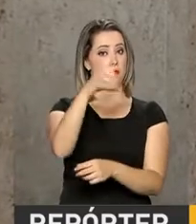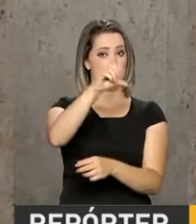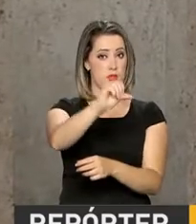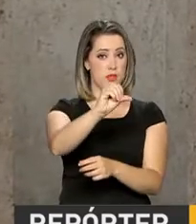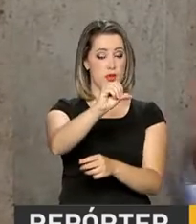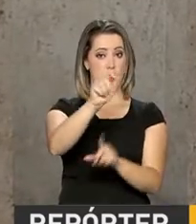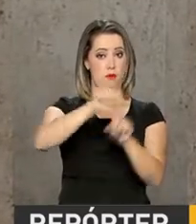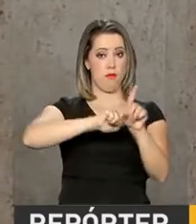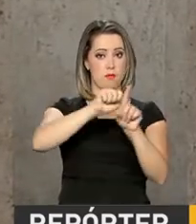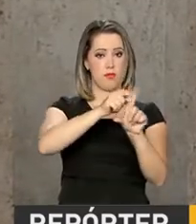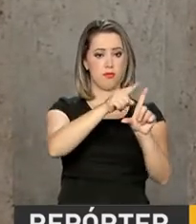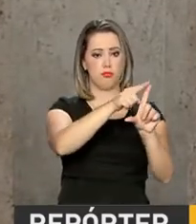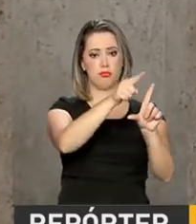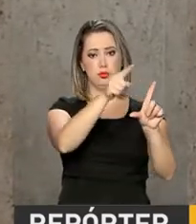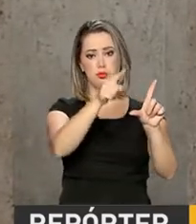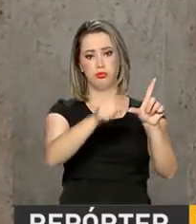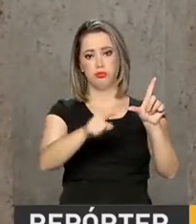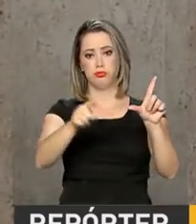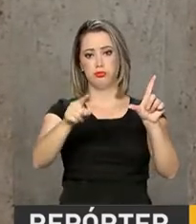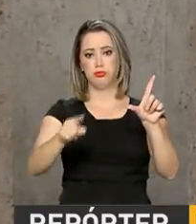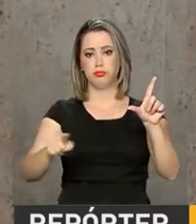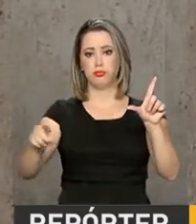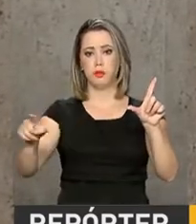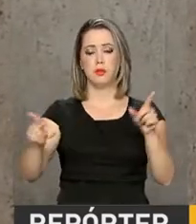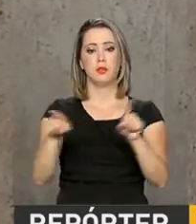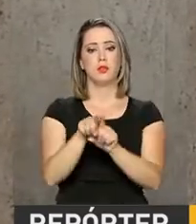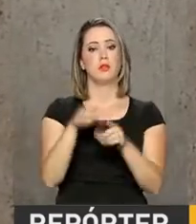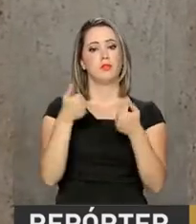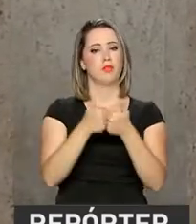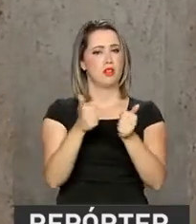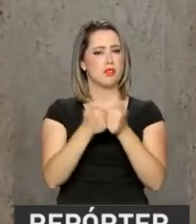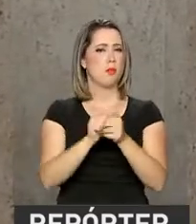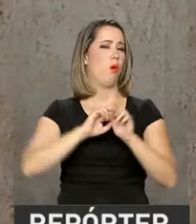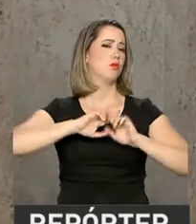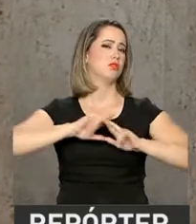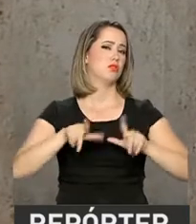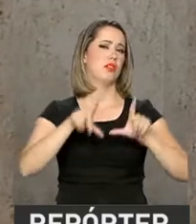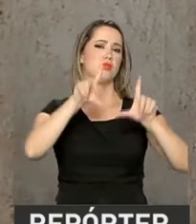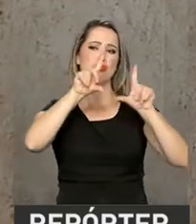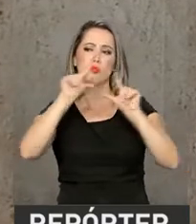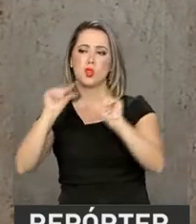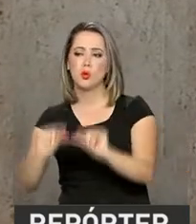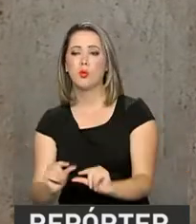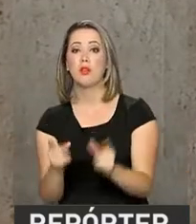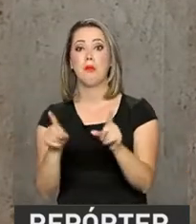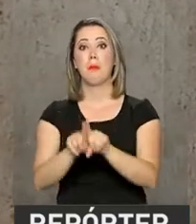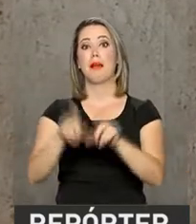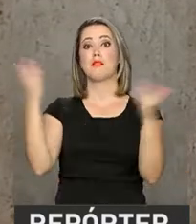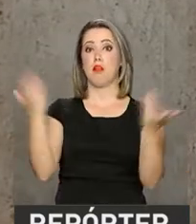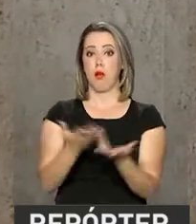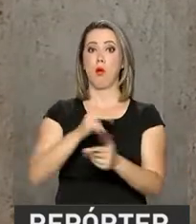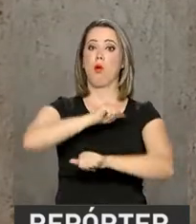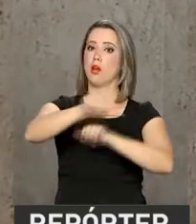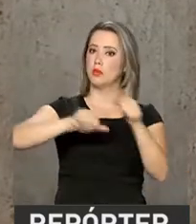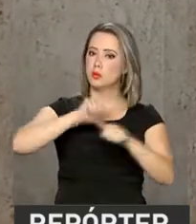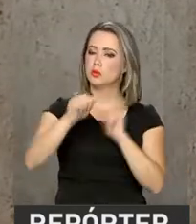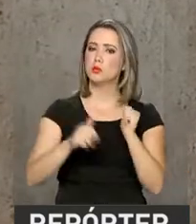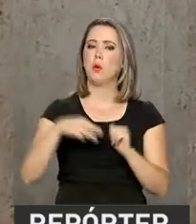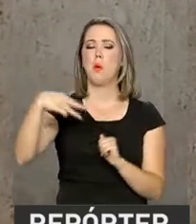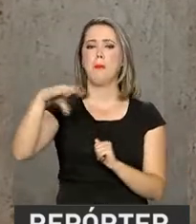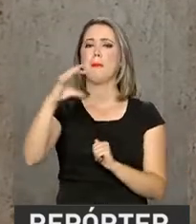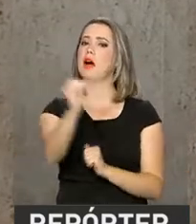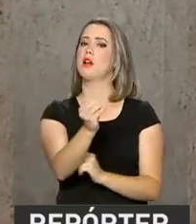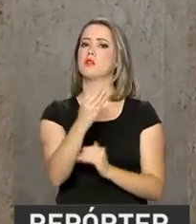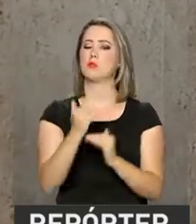na demanda por voos e também no transporte de passageiros, né, teve uma reação importante agora no mês de